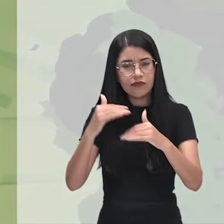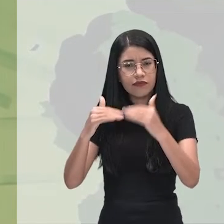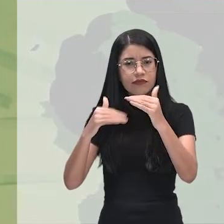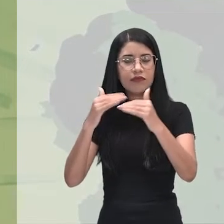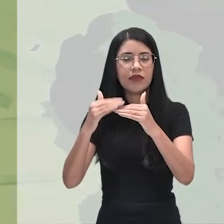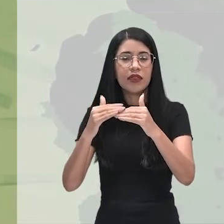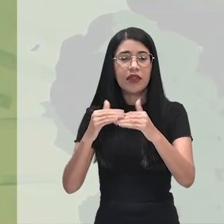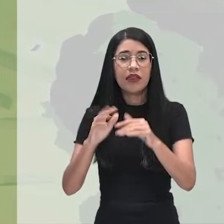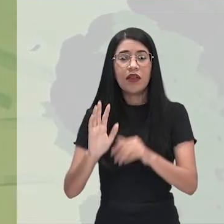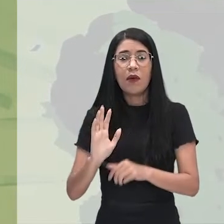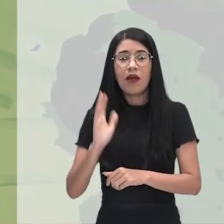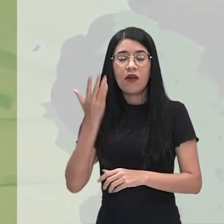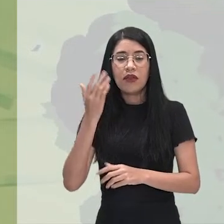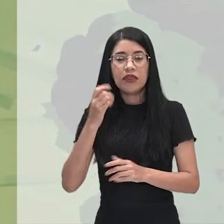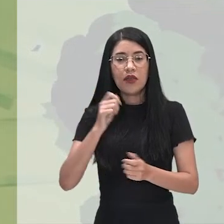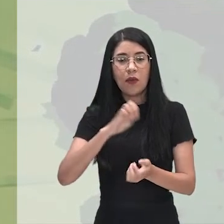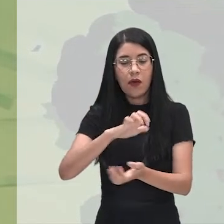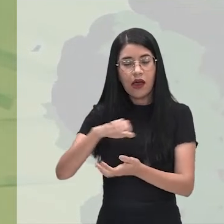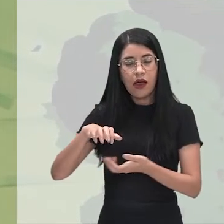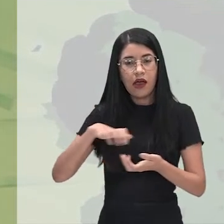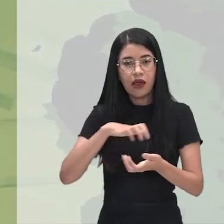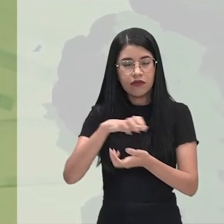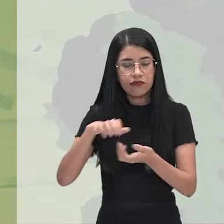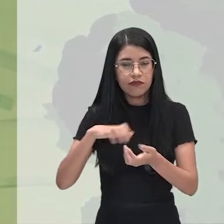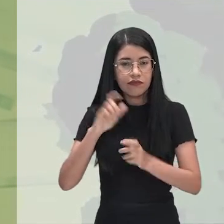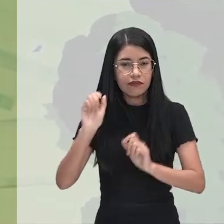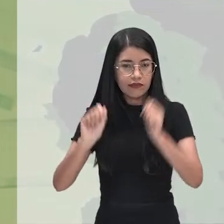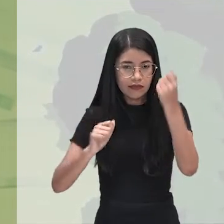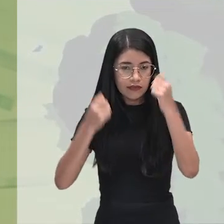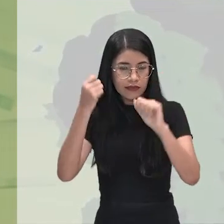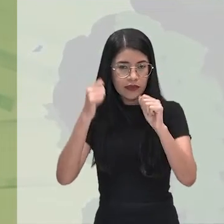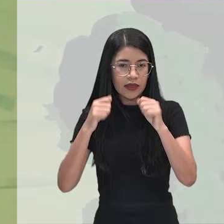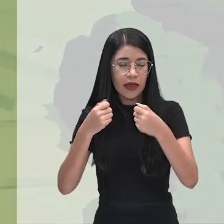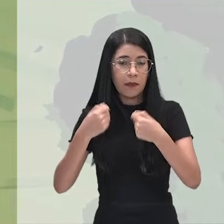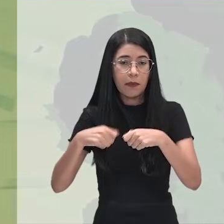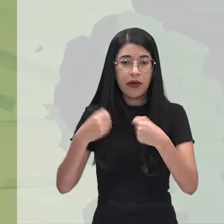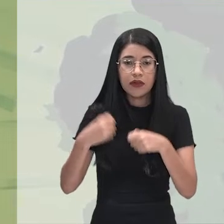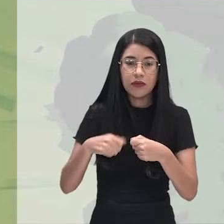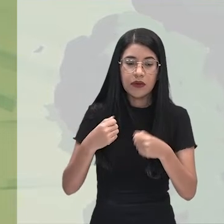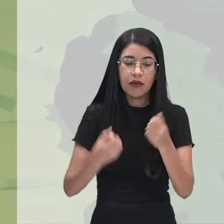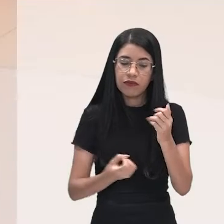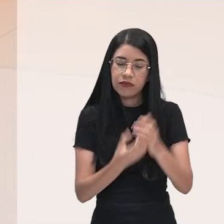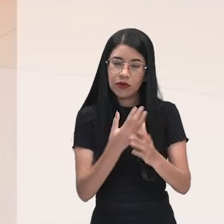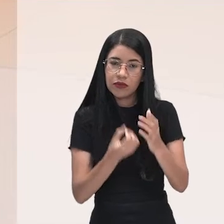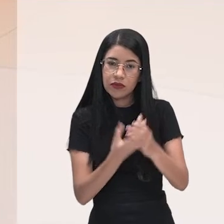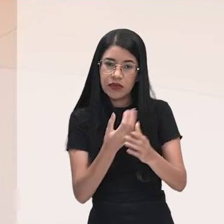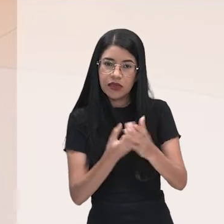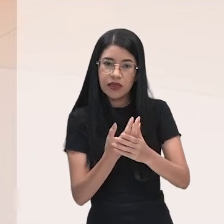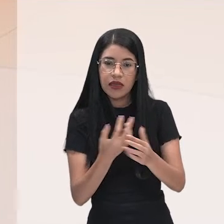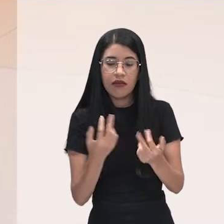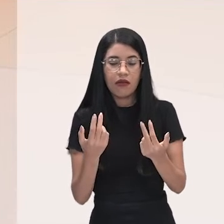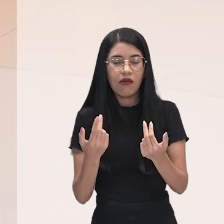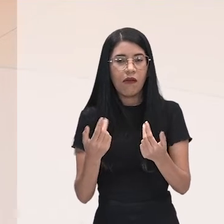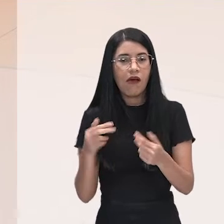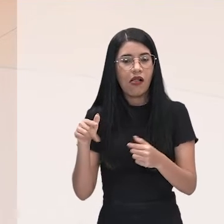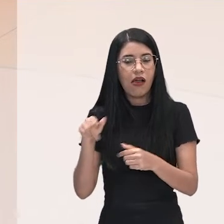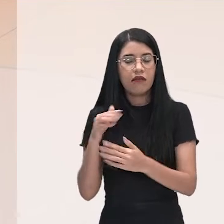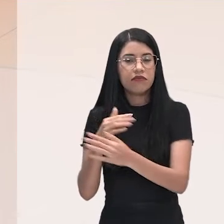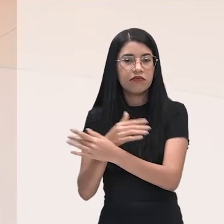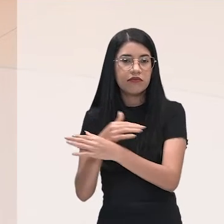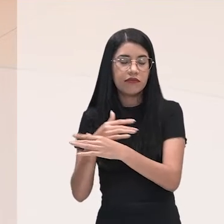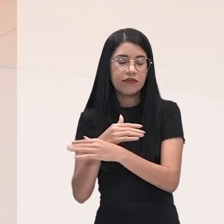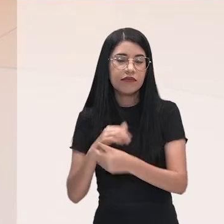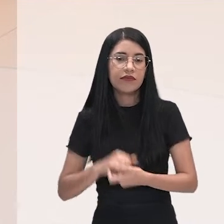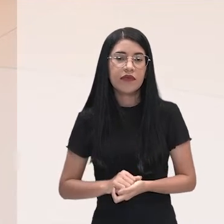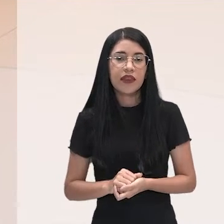completamente diferente daquilo que foi em outros momentos, e isso é natural, como eu já falei para vocês, o espaço